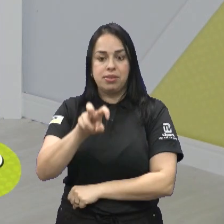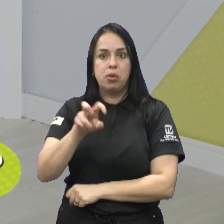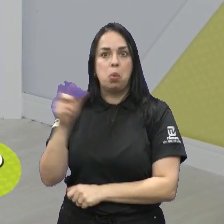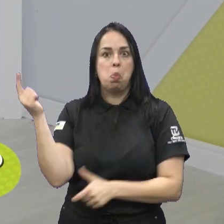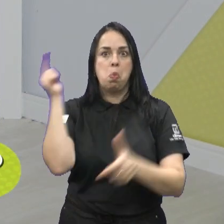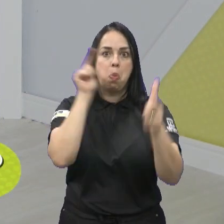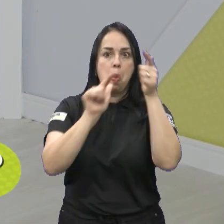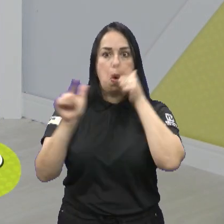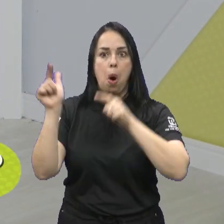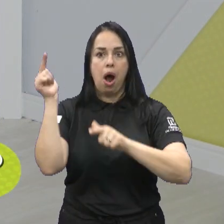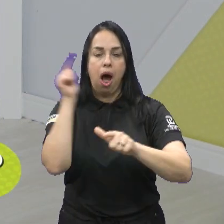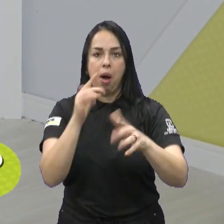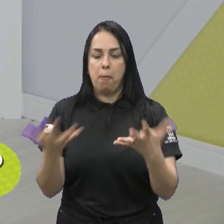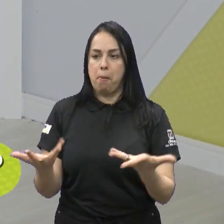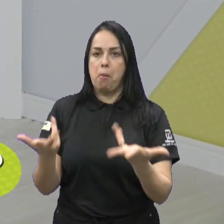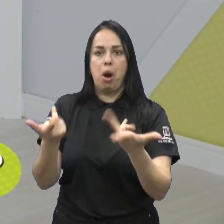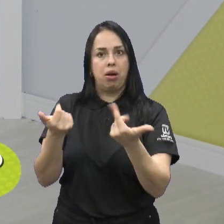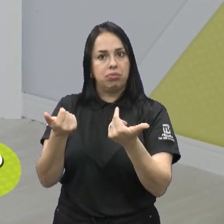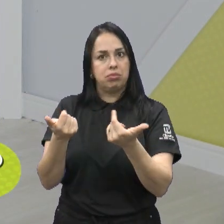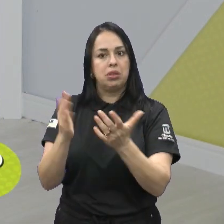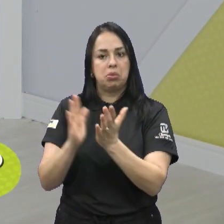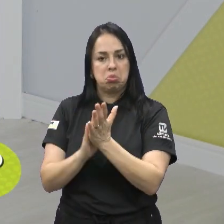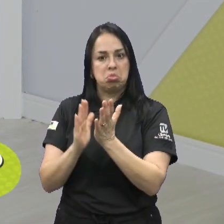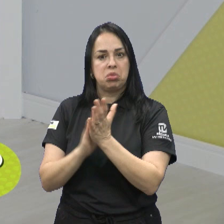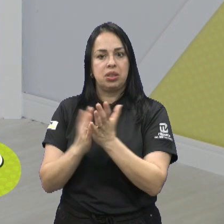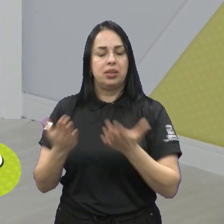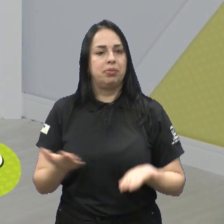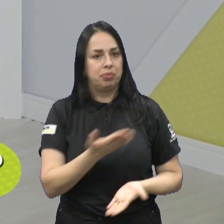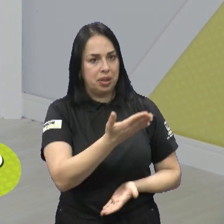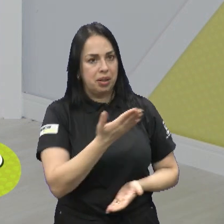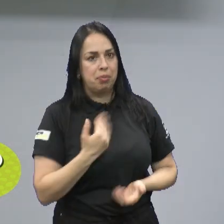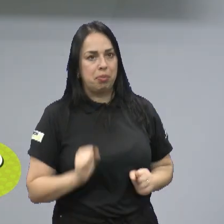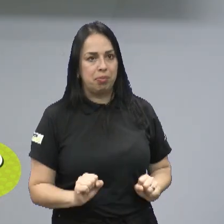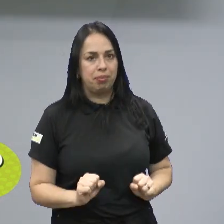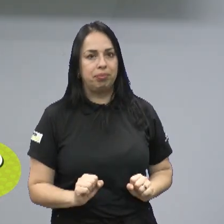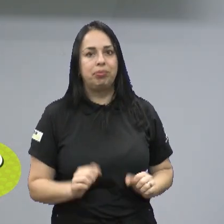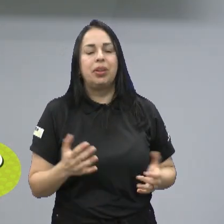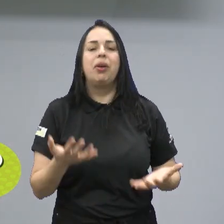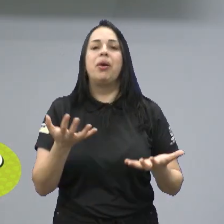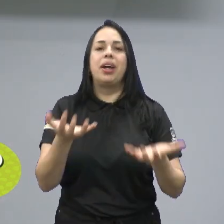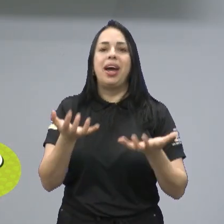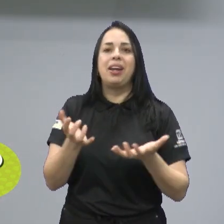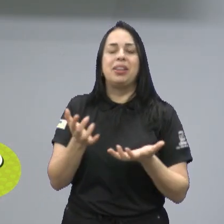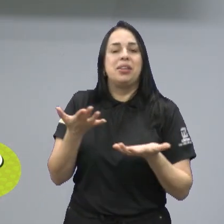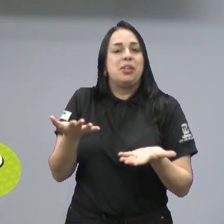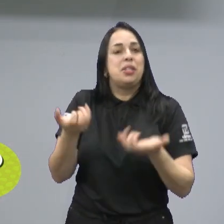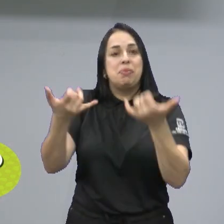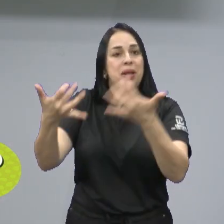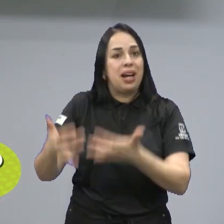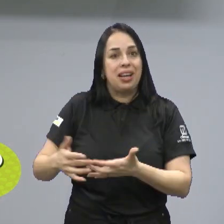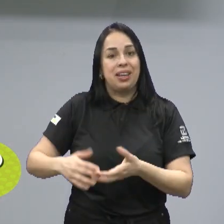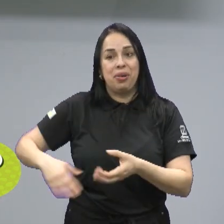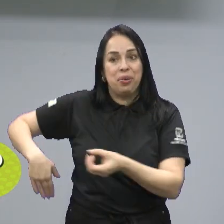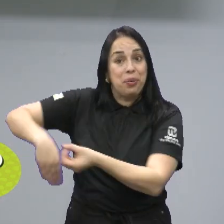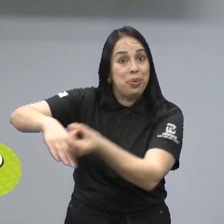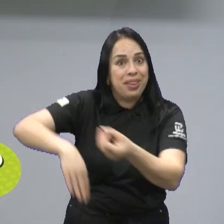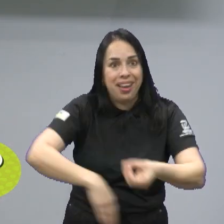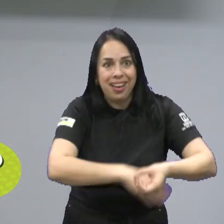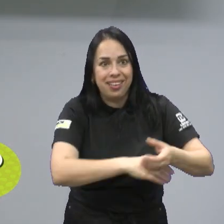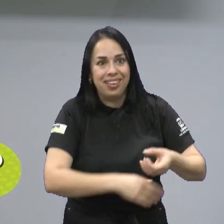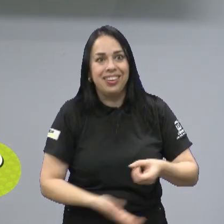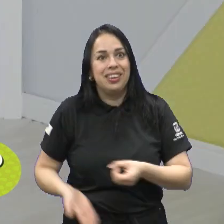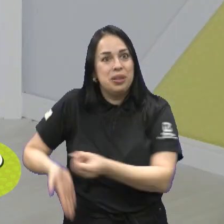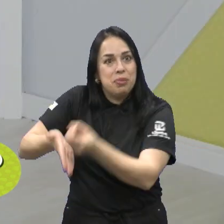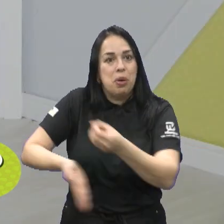dos Campos, que fez bonito mais uma vez em jogos regionais. Diz aí, Paulito, no piqui. Só queria elogiar porque o tênis de mesa tá te fazendo bem também, haja fôlego,